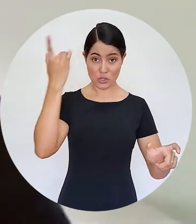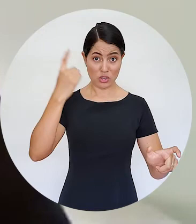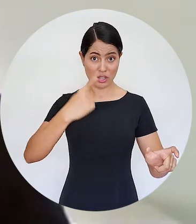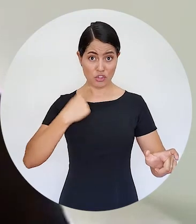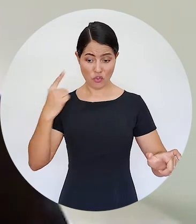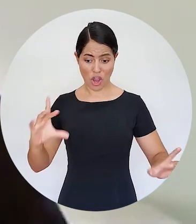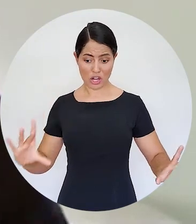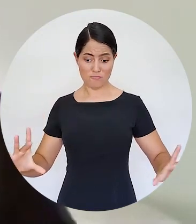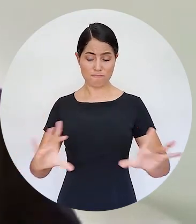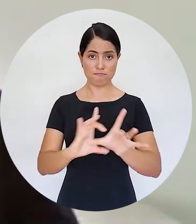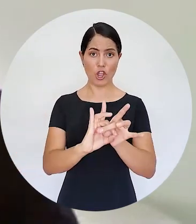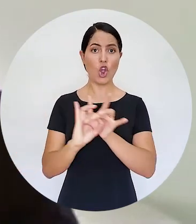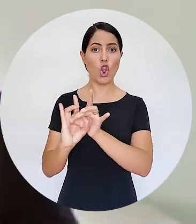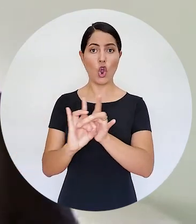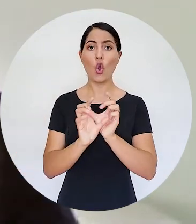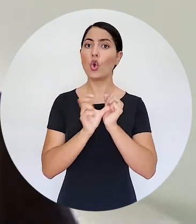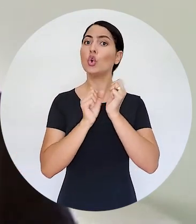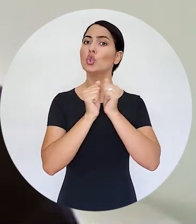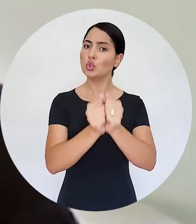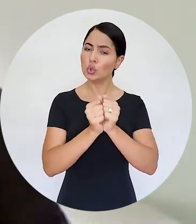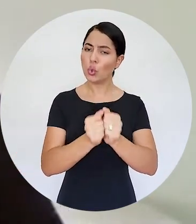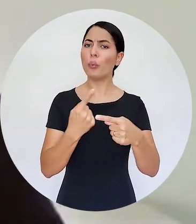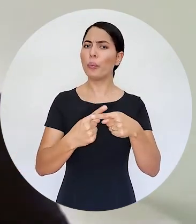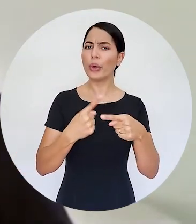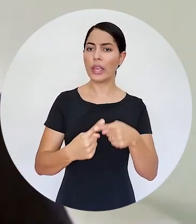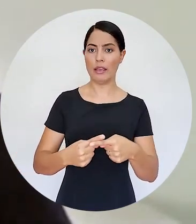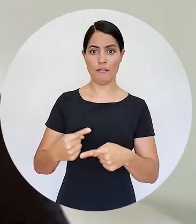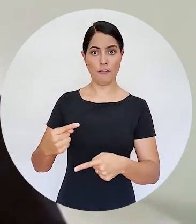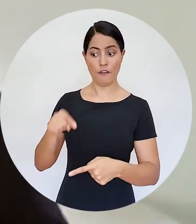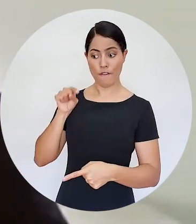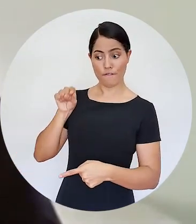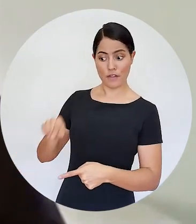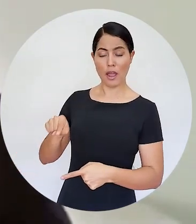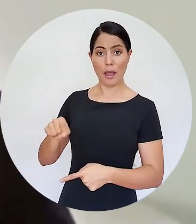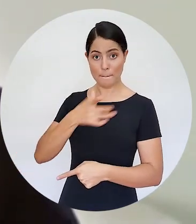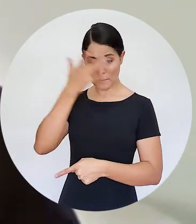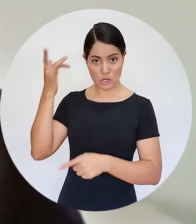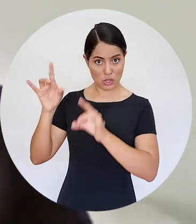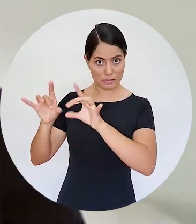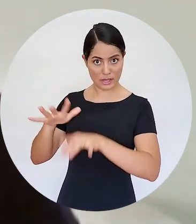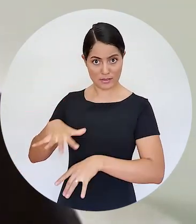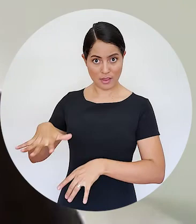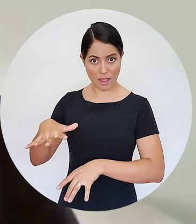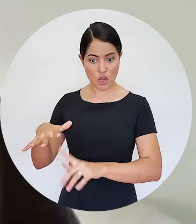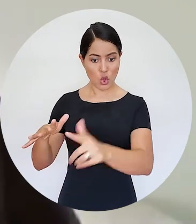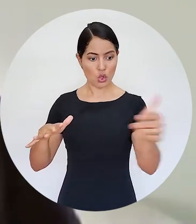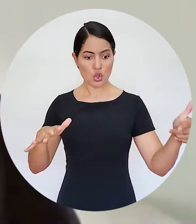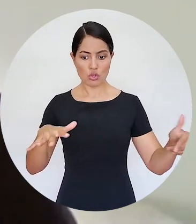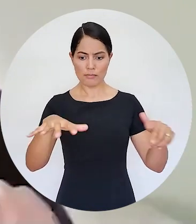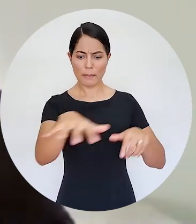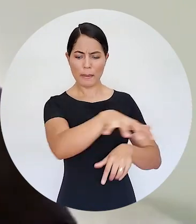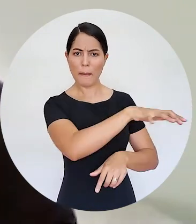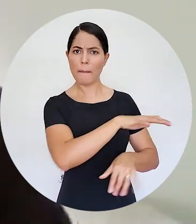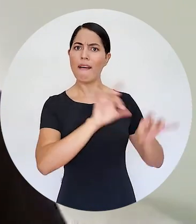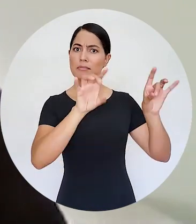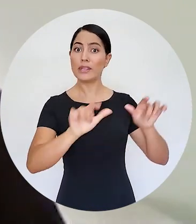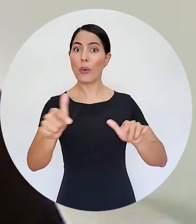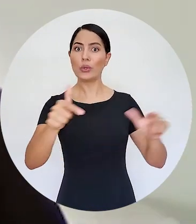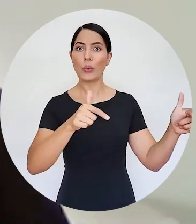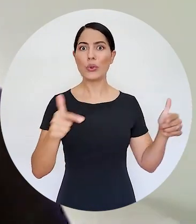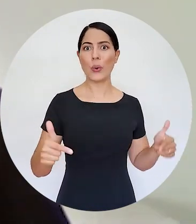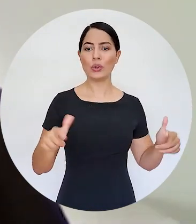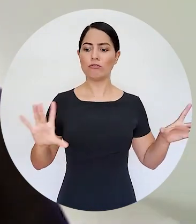contato e com outros advogados e outros advogados especialistas que vocês confiem E aí vocês fazem parceria as